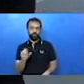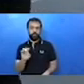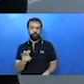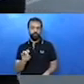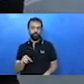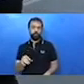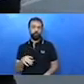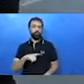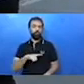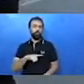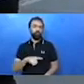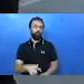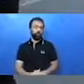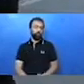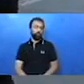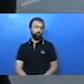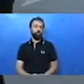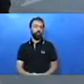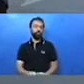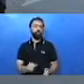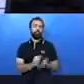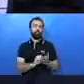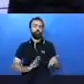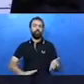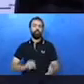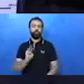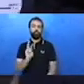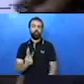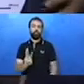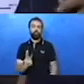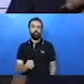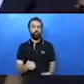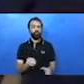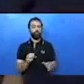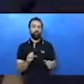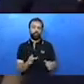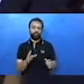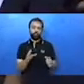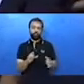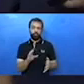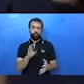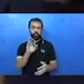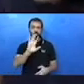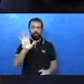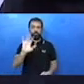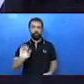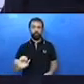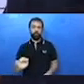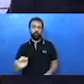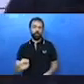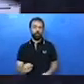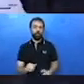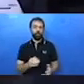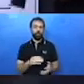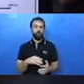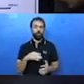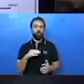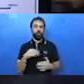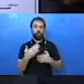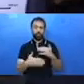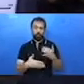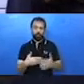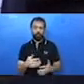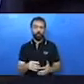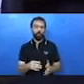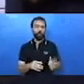Exercício número 3. Observe no mapa do Brasil após 1988. Então, após